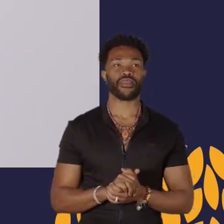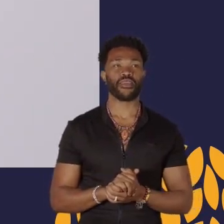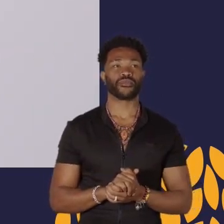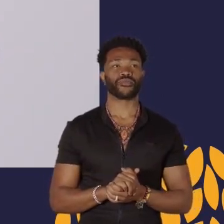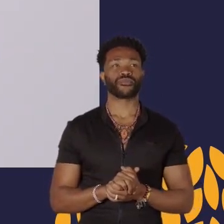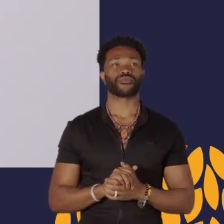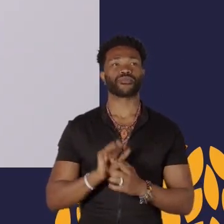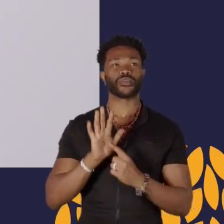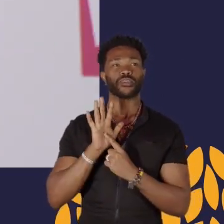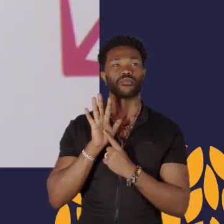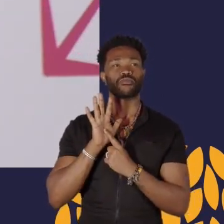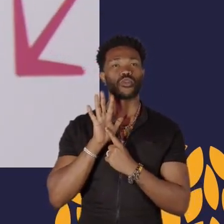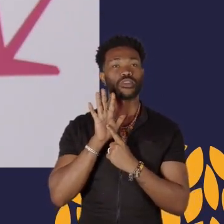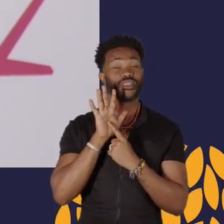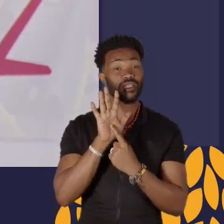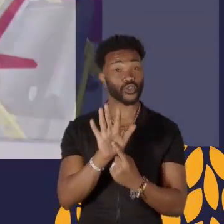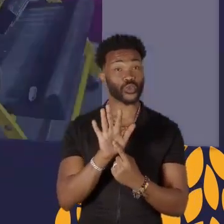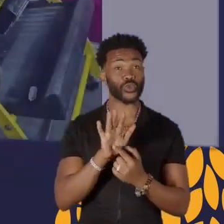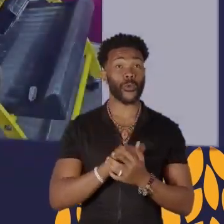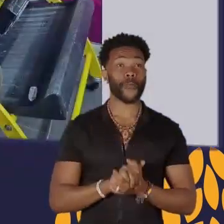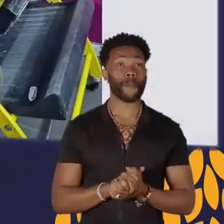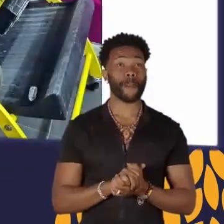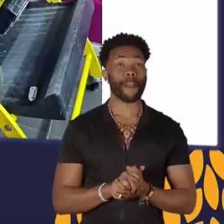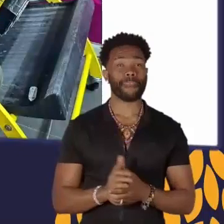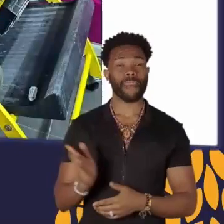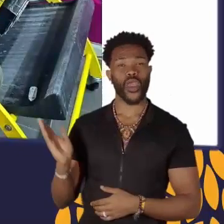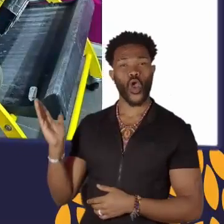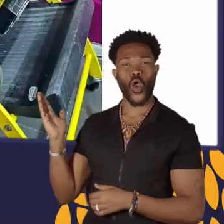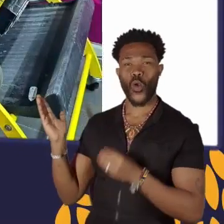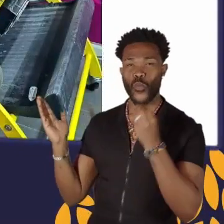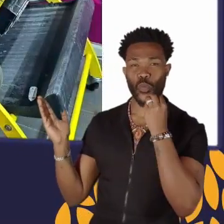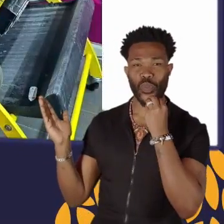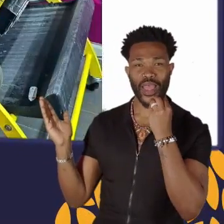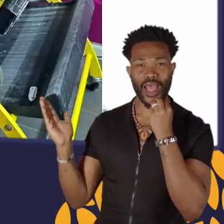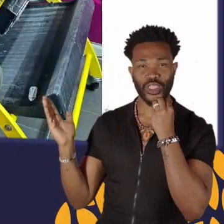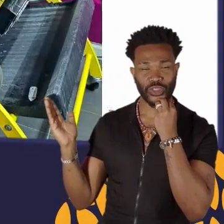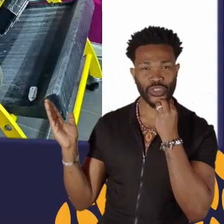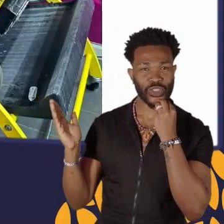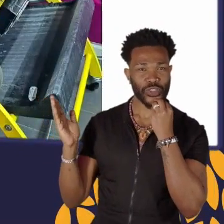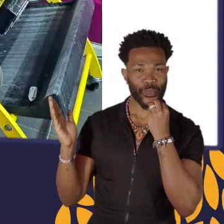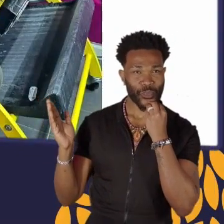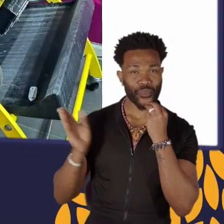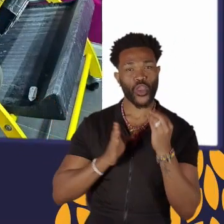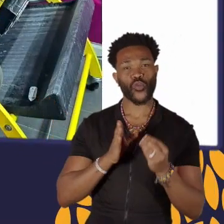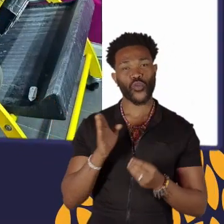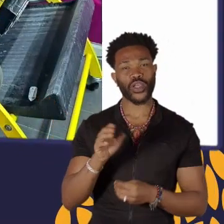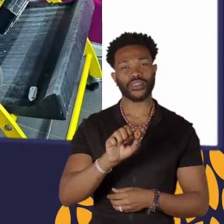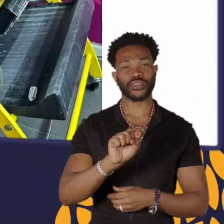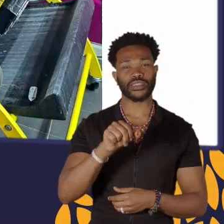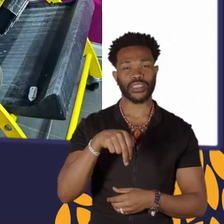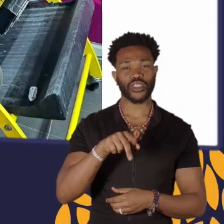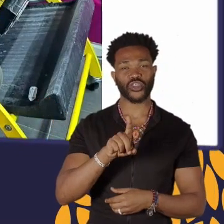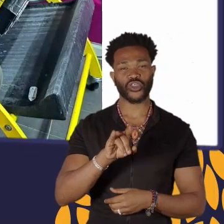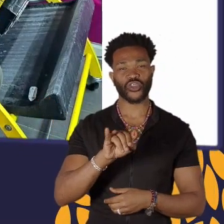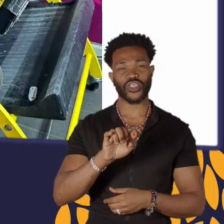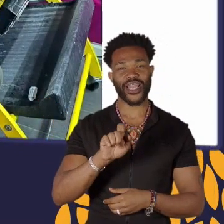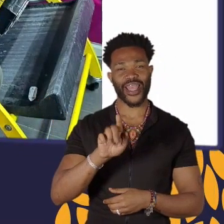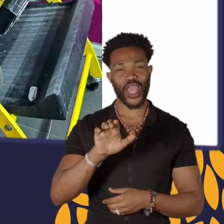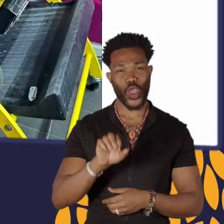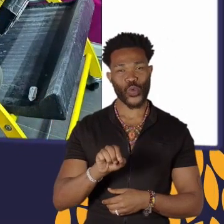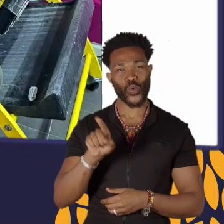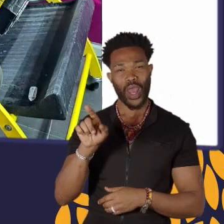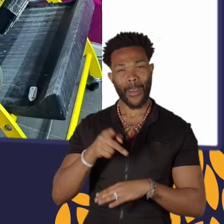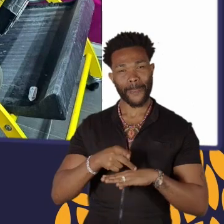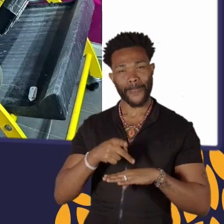mostrando, né, a oportunidade que eu tive recentemente em San Diego, que eu fiz o pós-doutorado